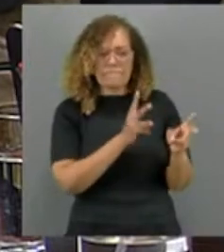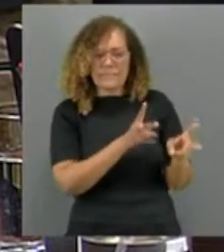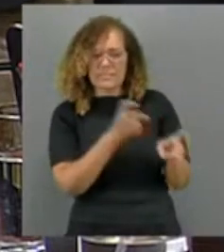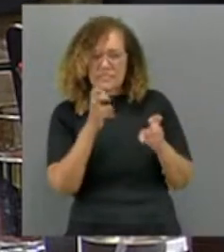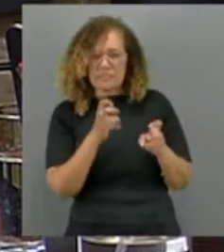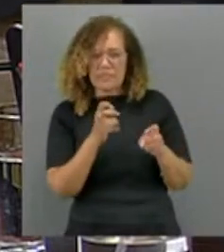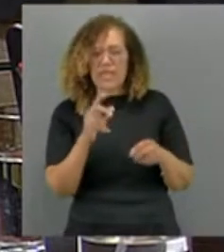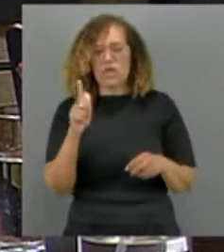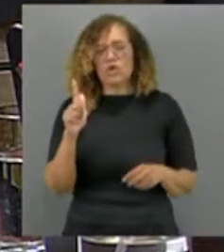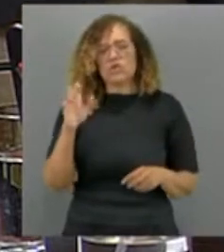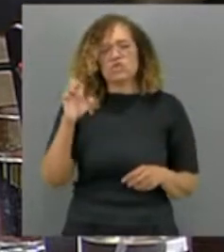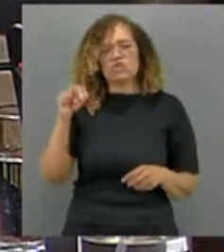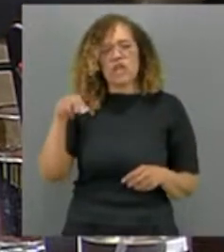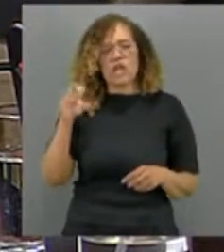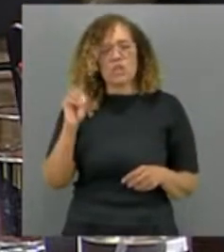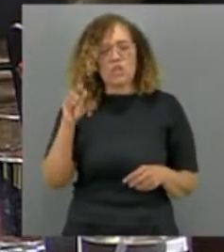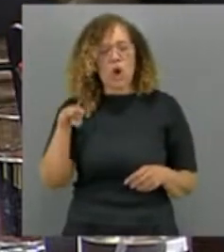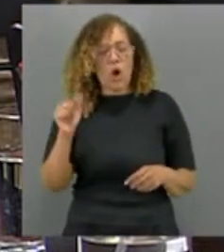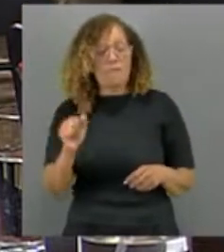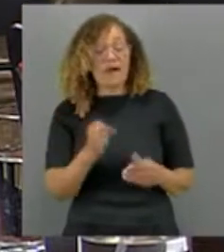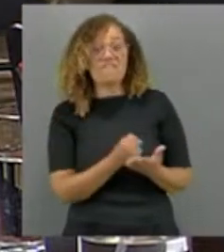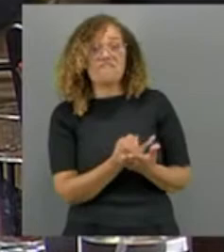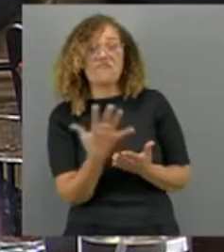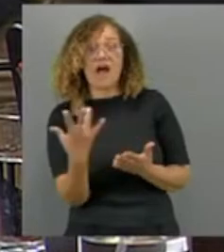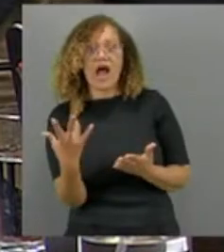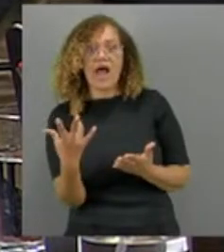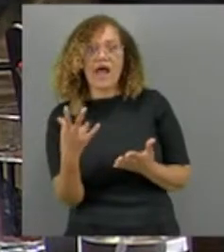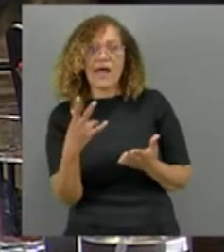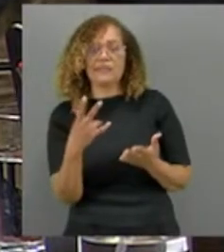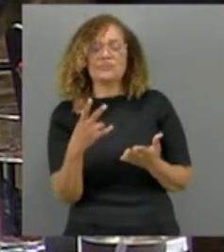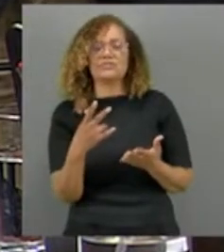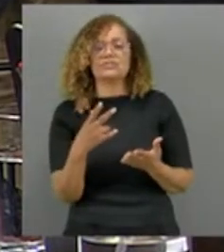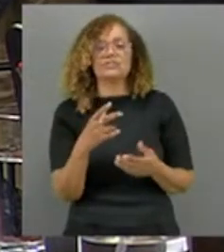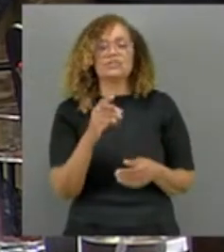dos mais de 20 mil genes do ser humano, apenas